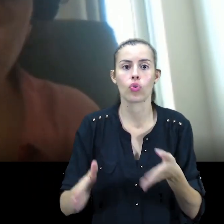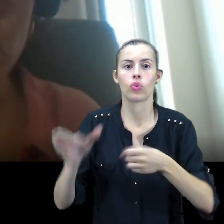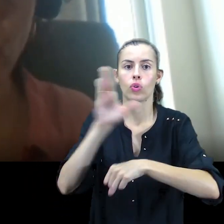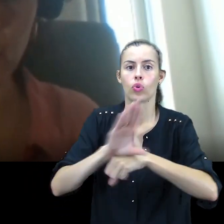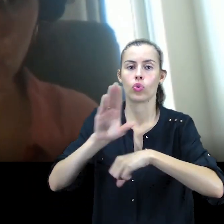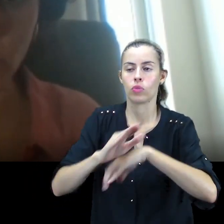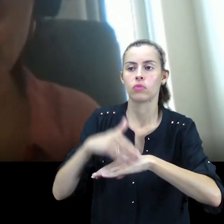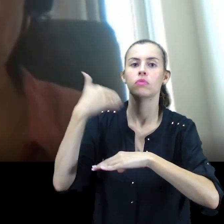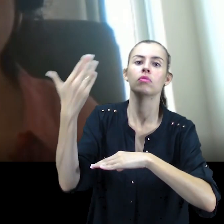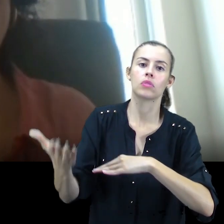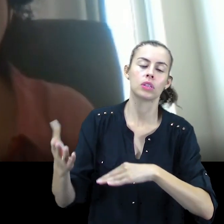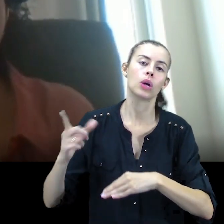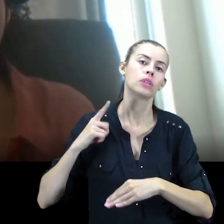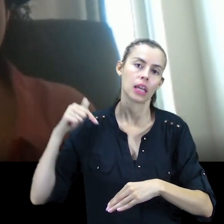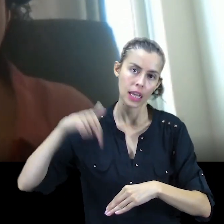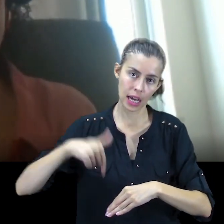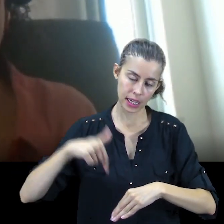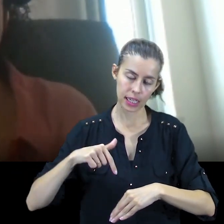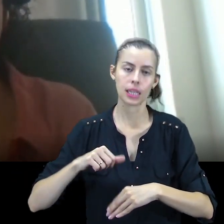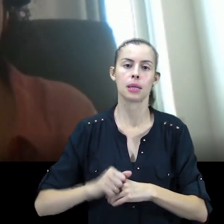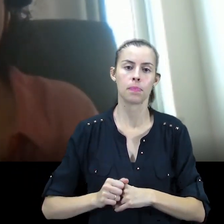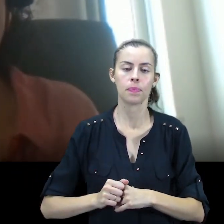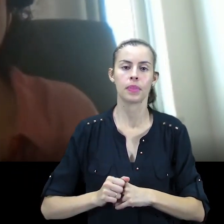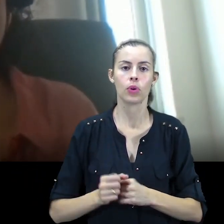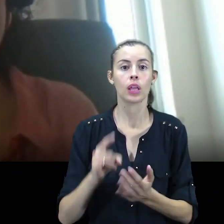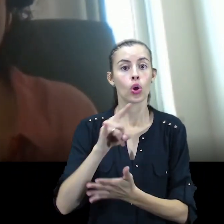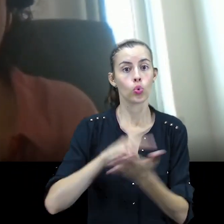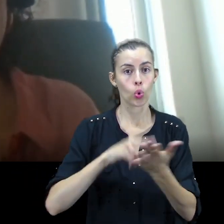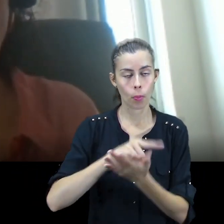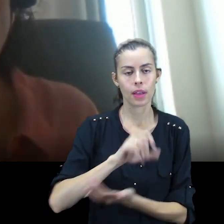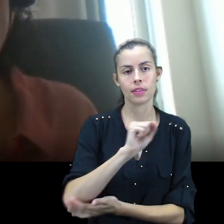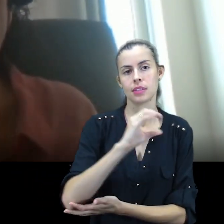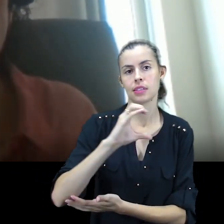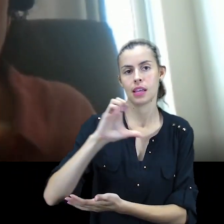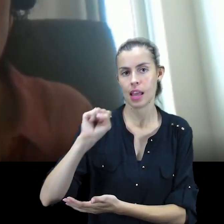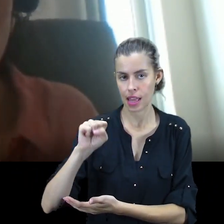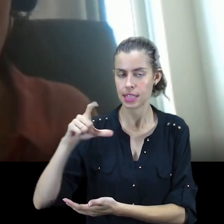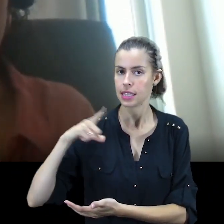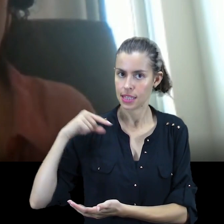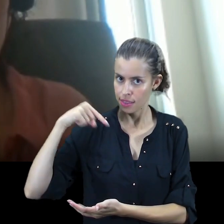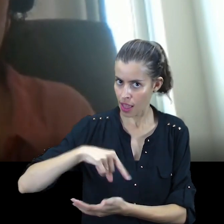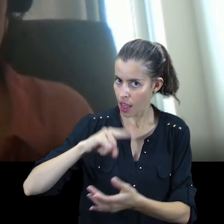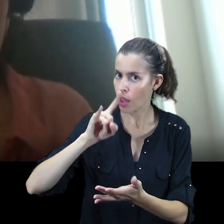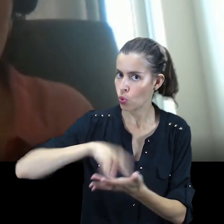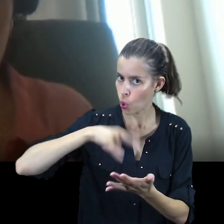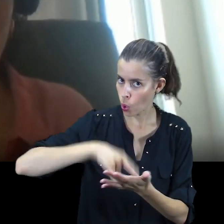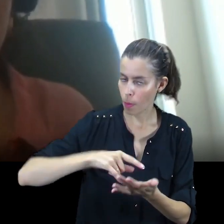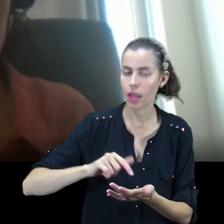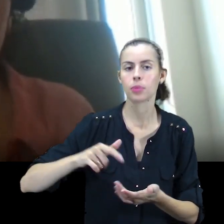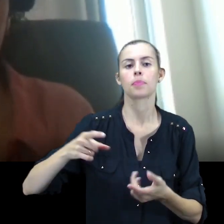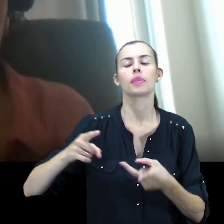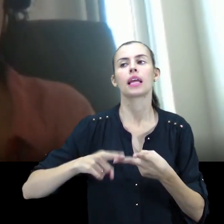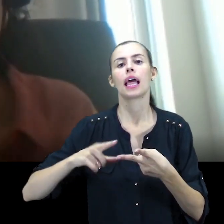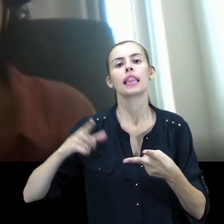ACCS, especificamente, tem edital de fomento de projetos de extensão, programas e projetos de extensão